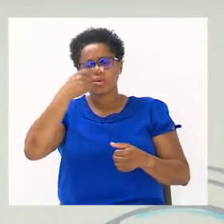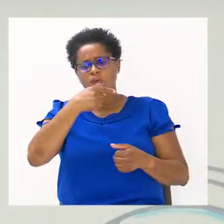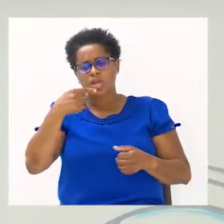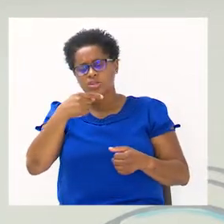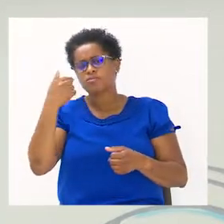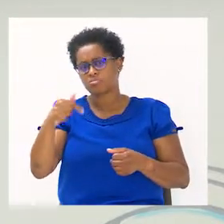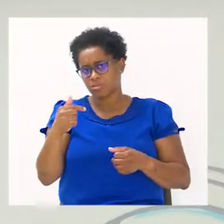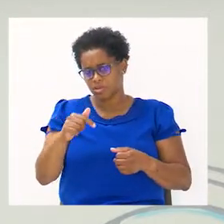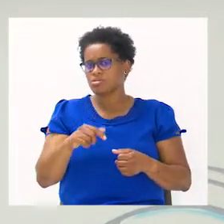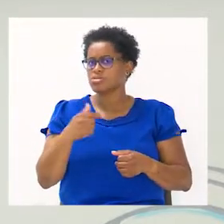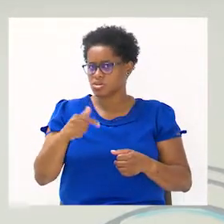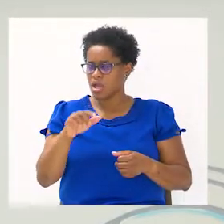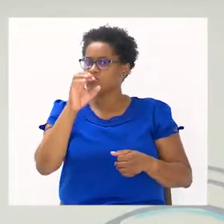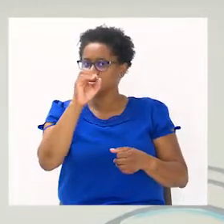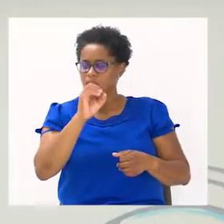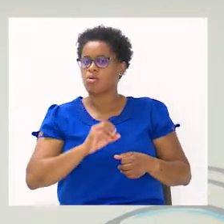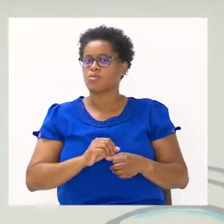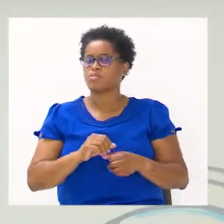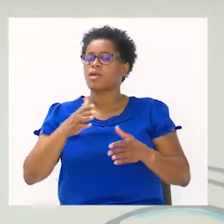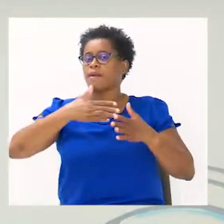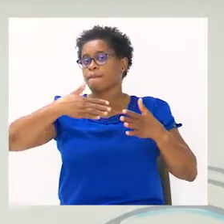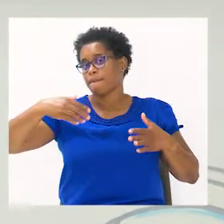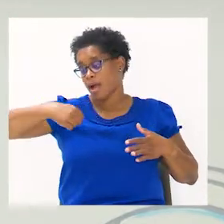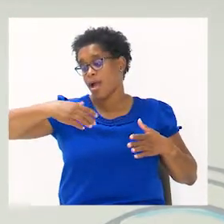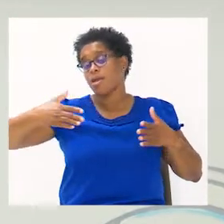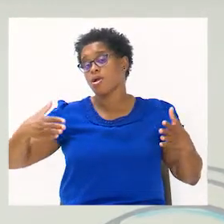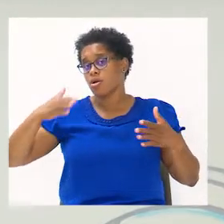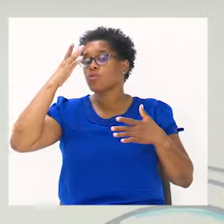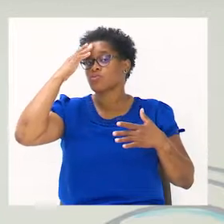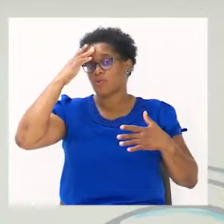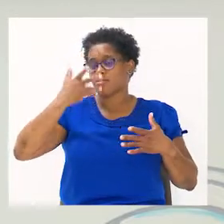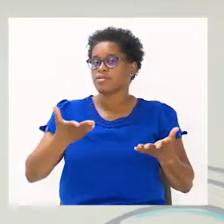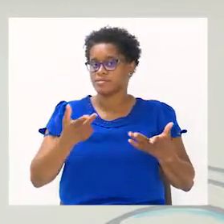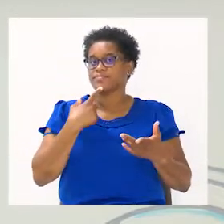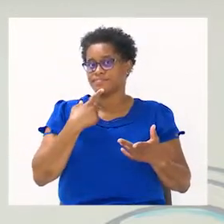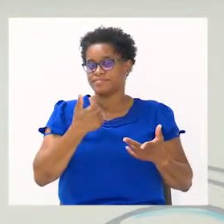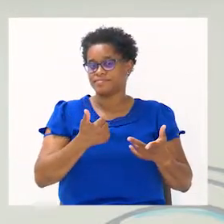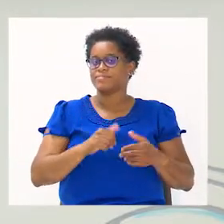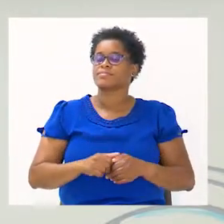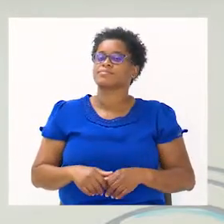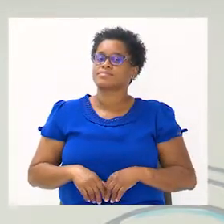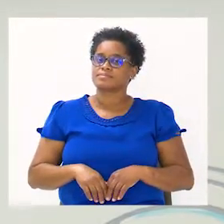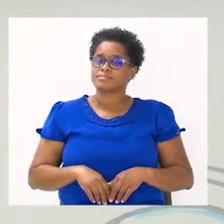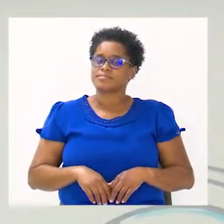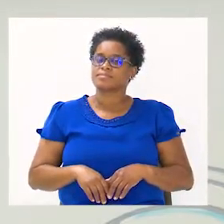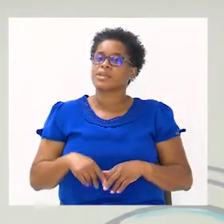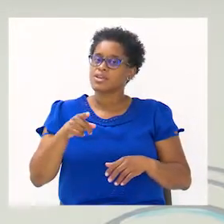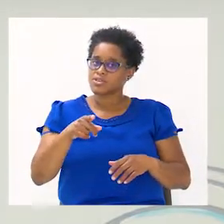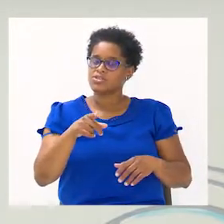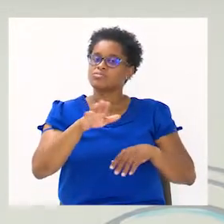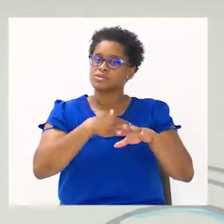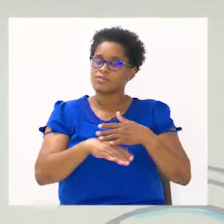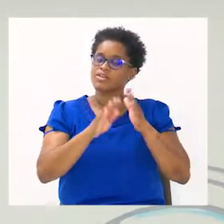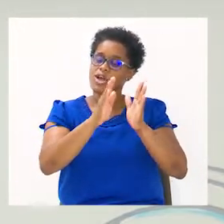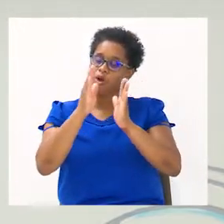negativo tiver do zero, né, maior é o número, ok? Então, é isso que vamos ver a ordem. Como